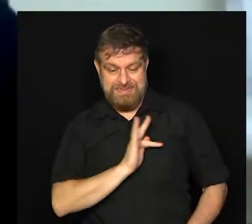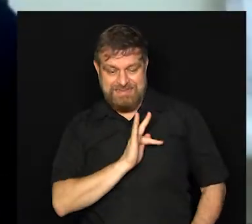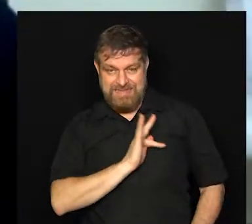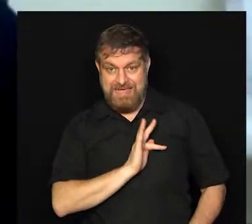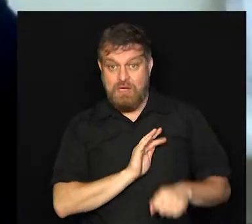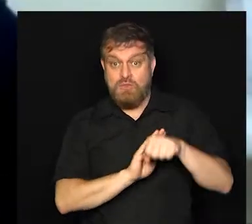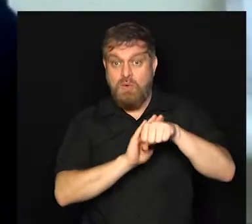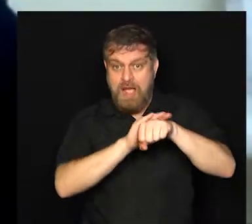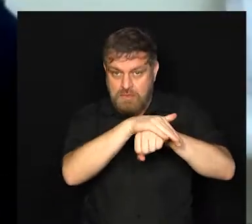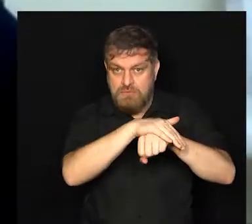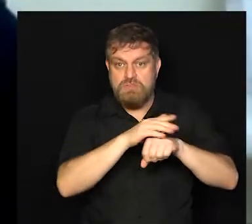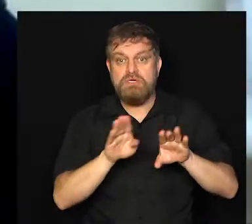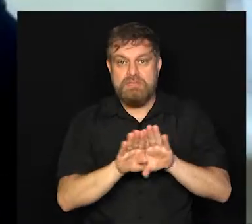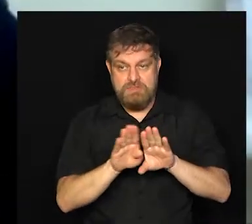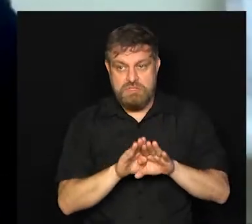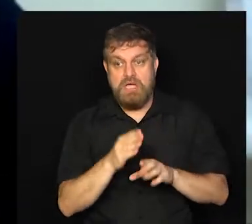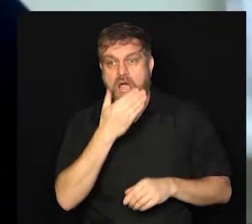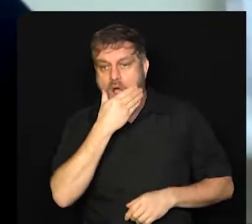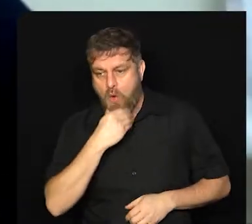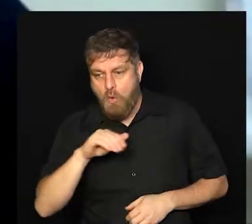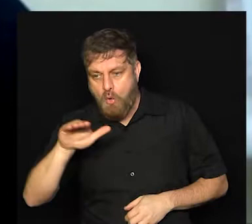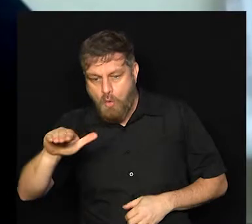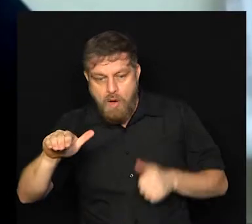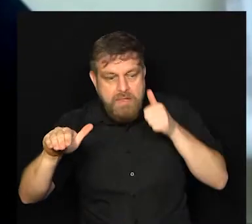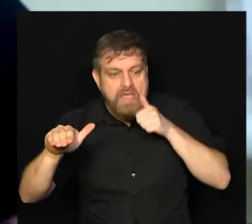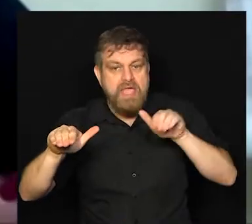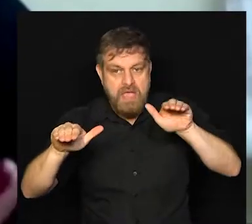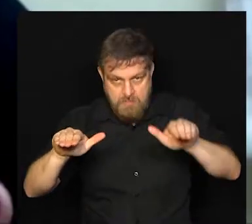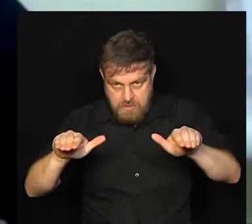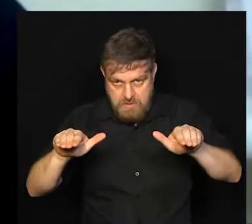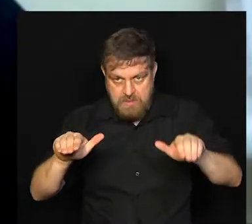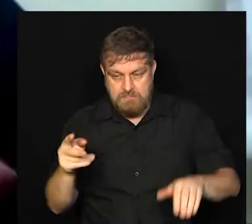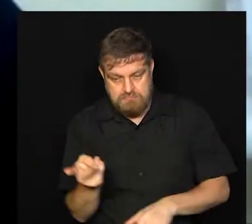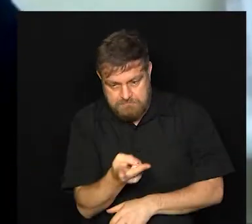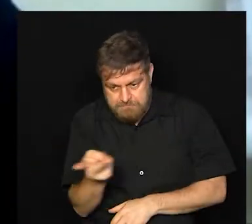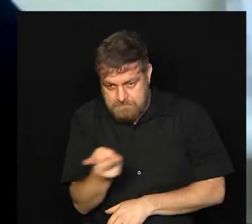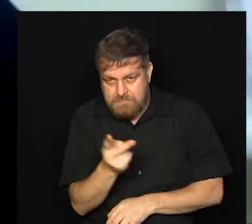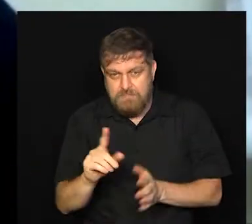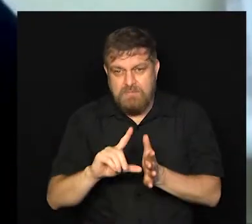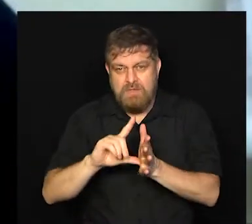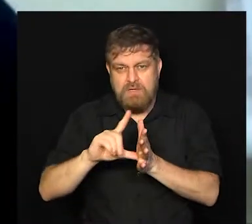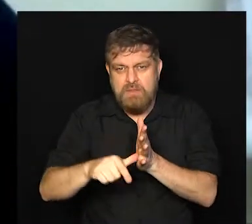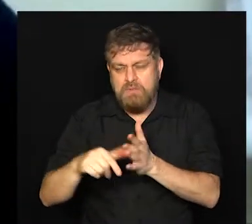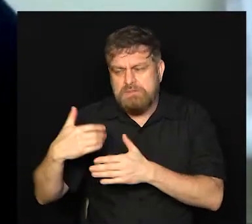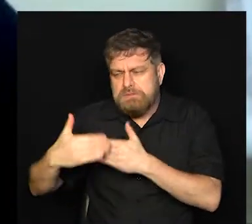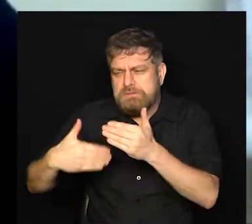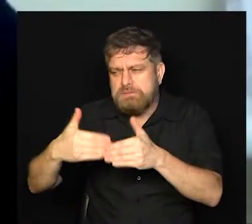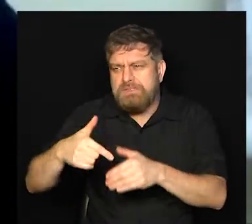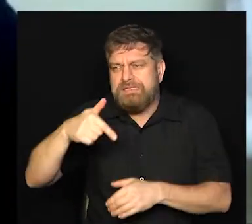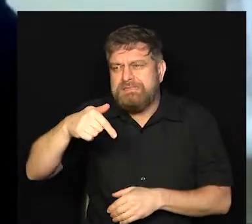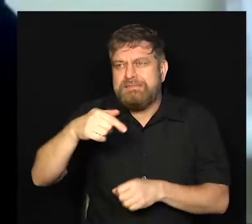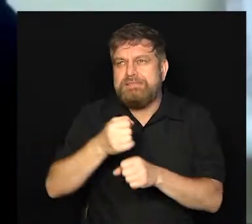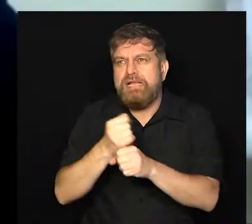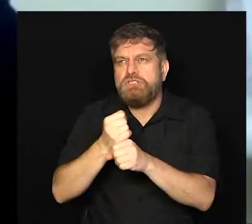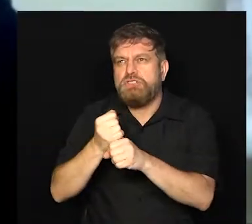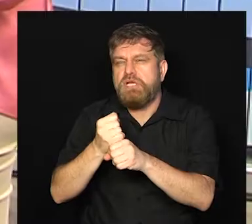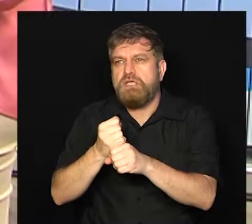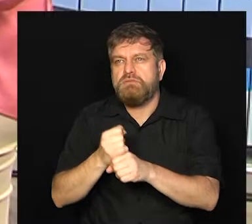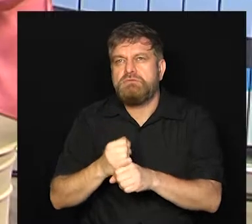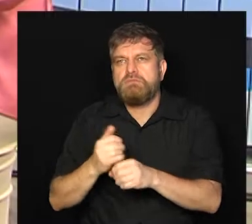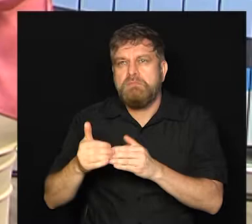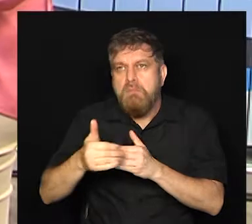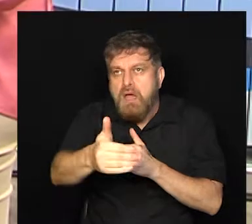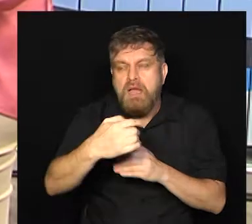e que recebia meninas e meninos. Mas, depois disso, de 7 anos atrás para cá, nós